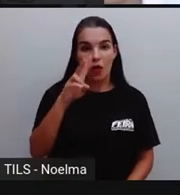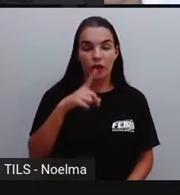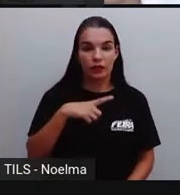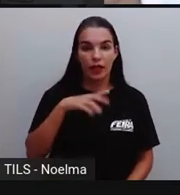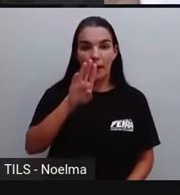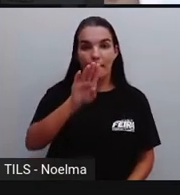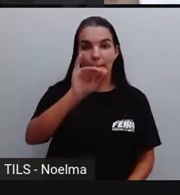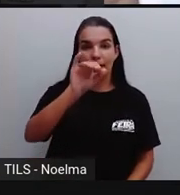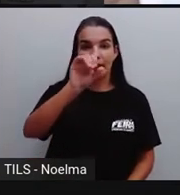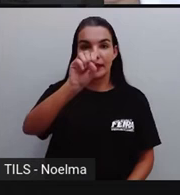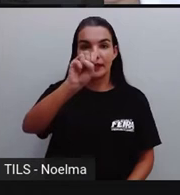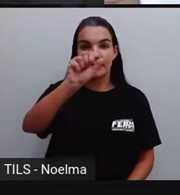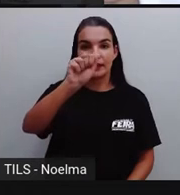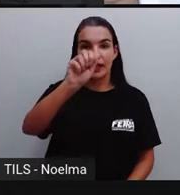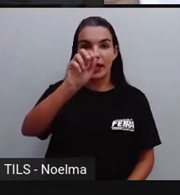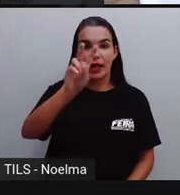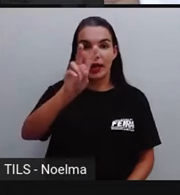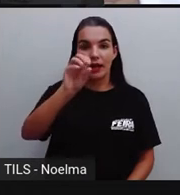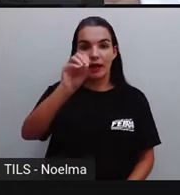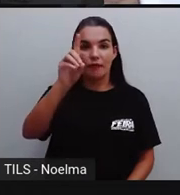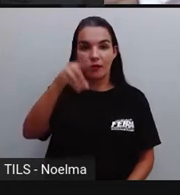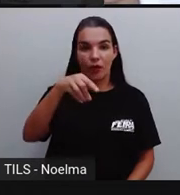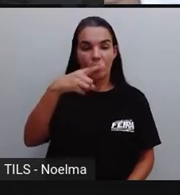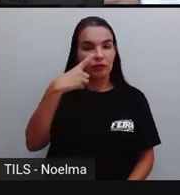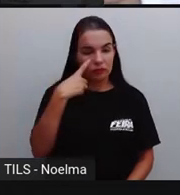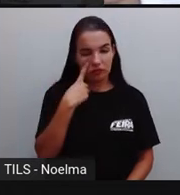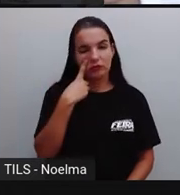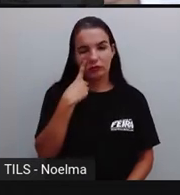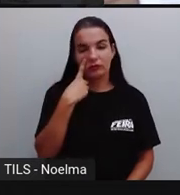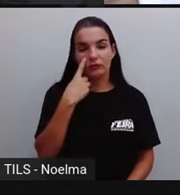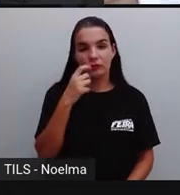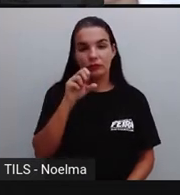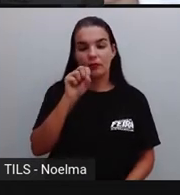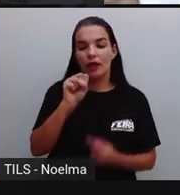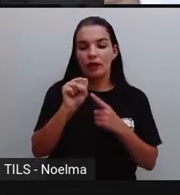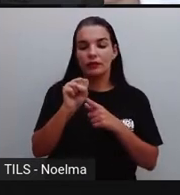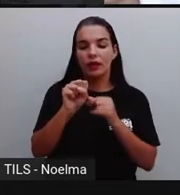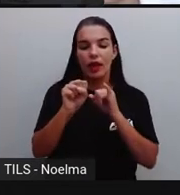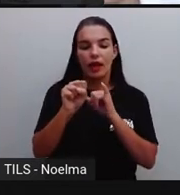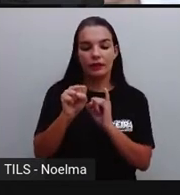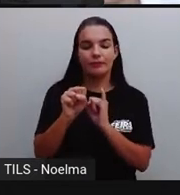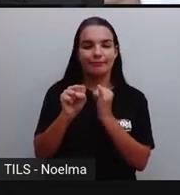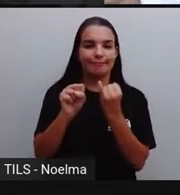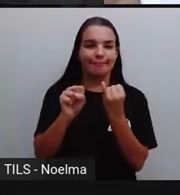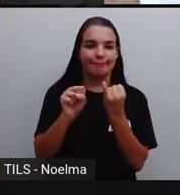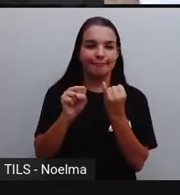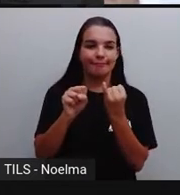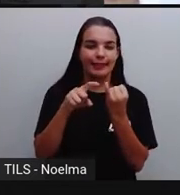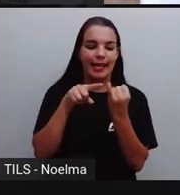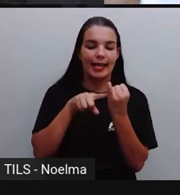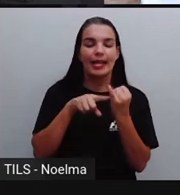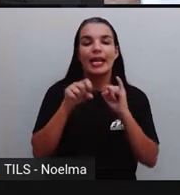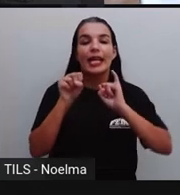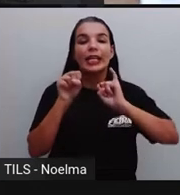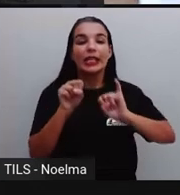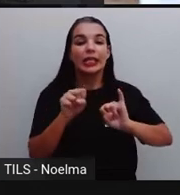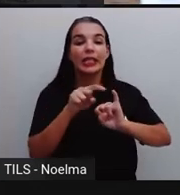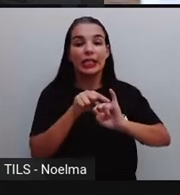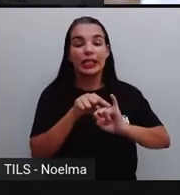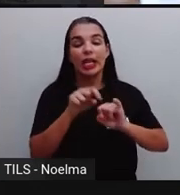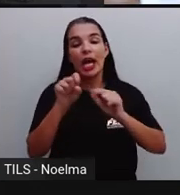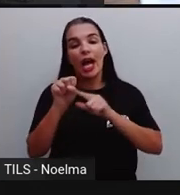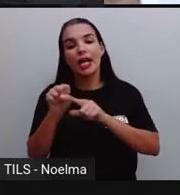o som de Z. Olha lá, letra si. Olha antes do si, o que é que vem? Uma letra I, que